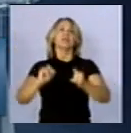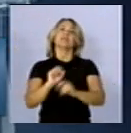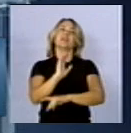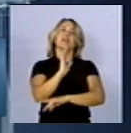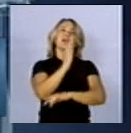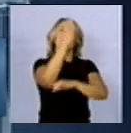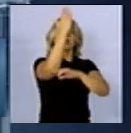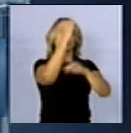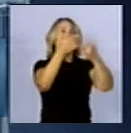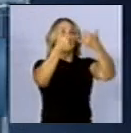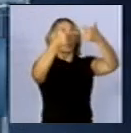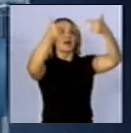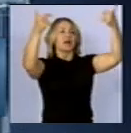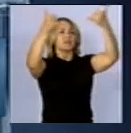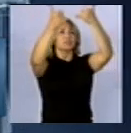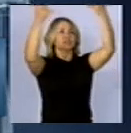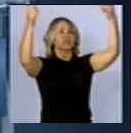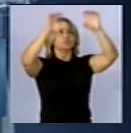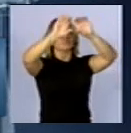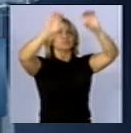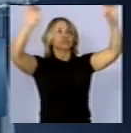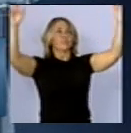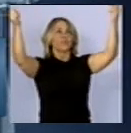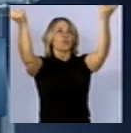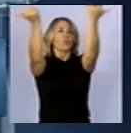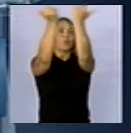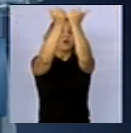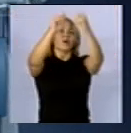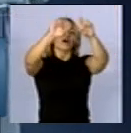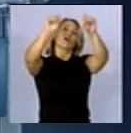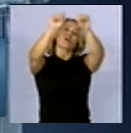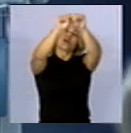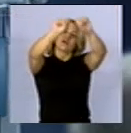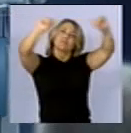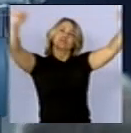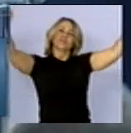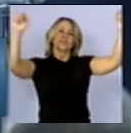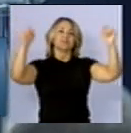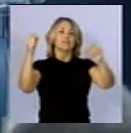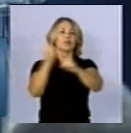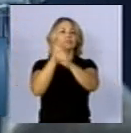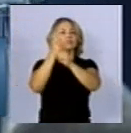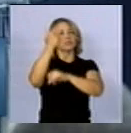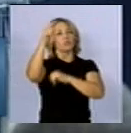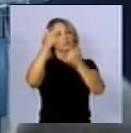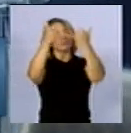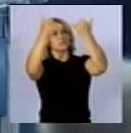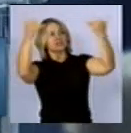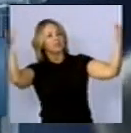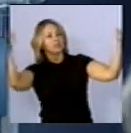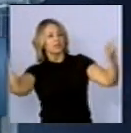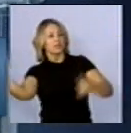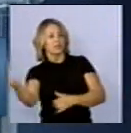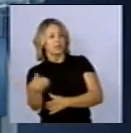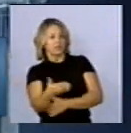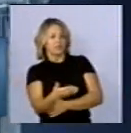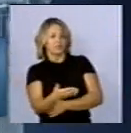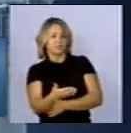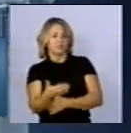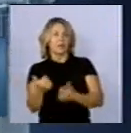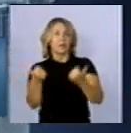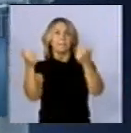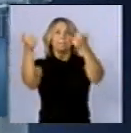seja normalmente o que se faz é o é a construção de uma outra linha provisória ao lado